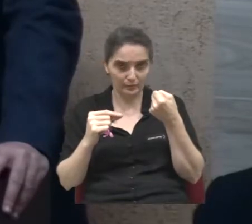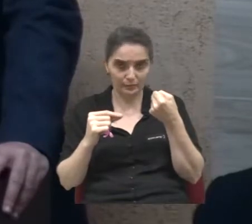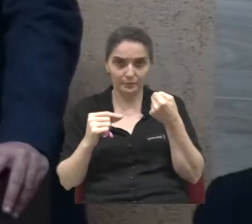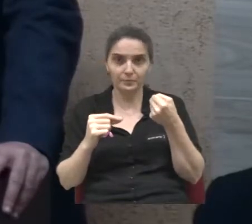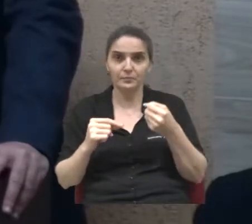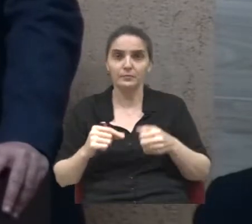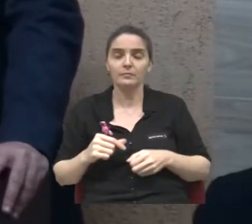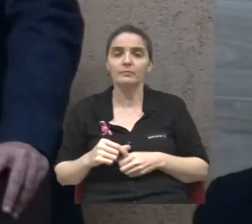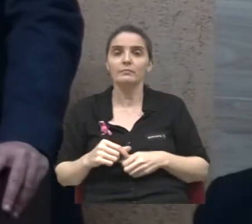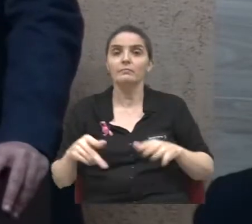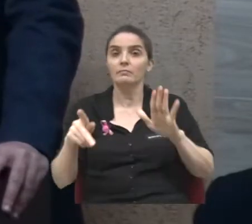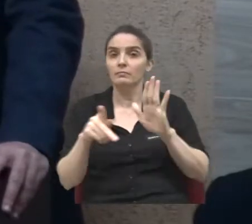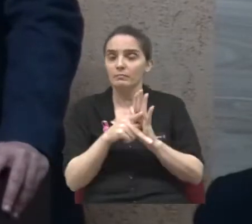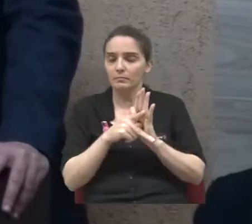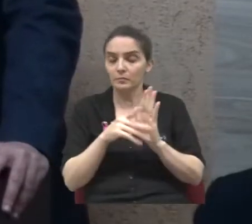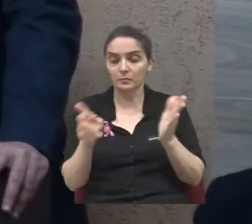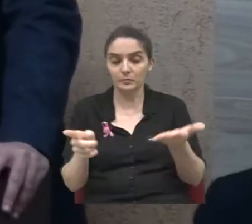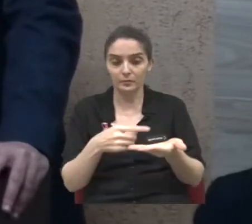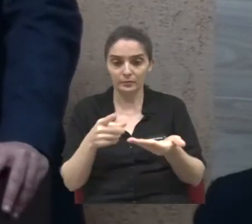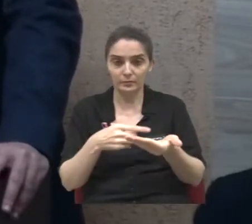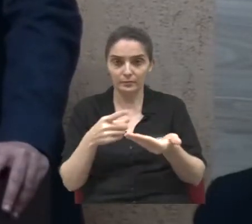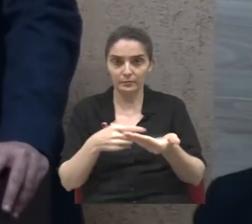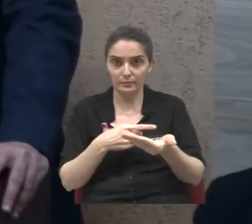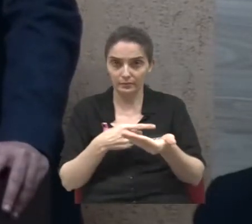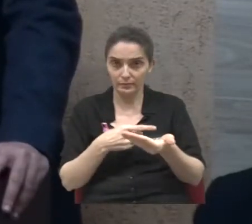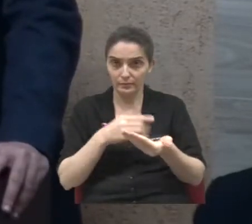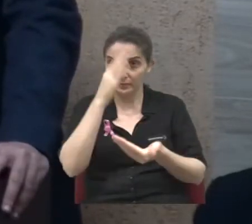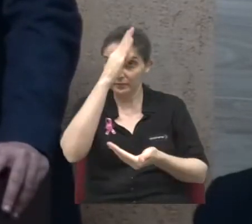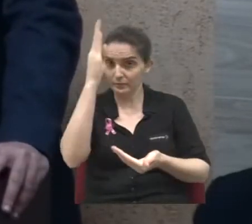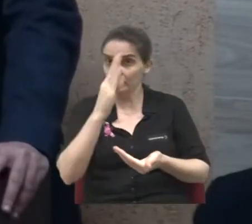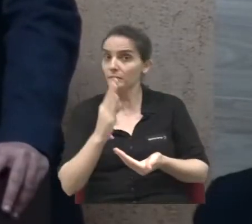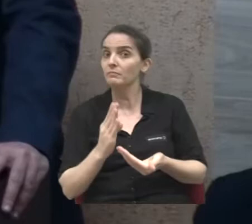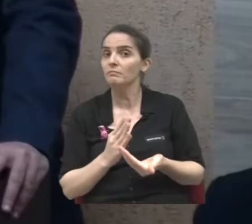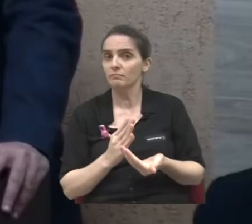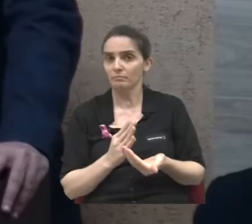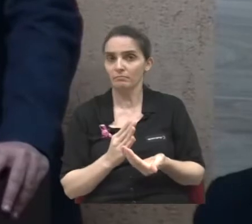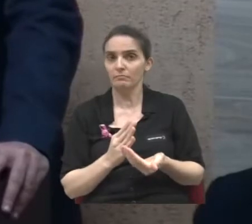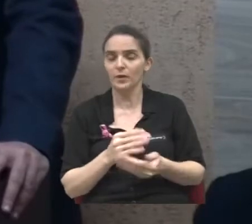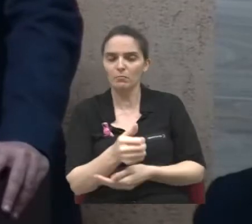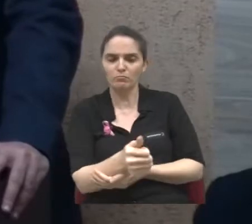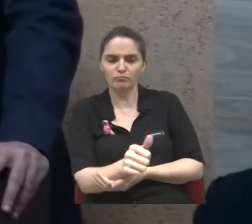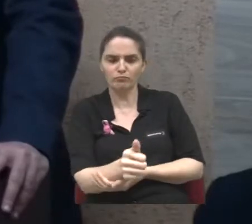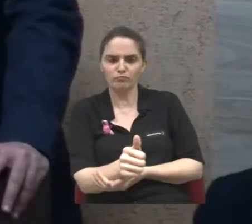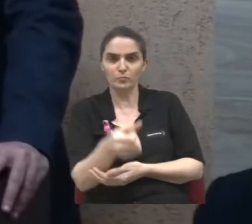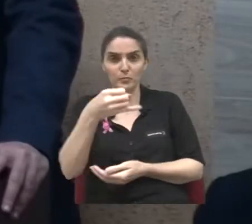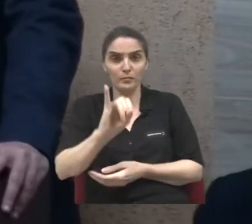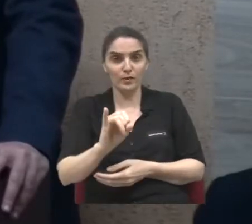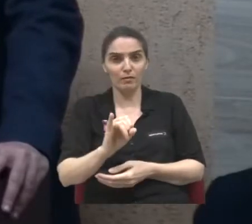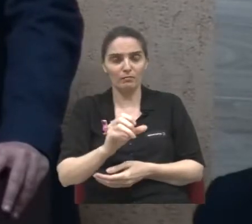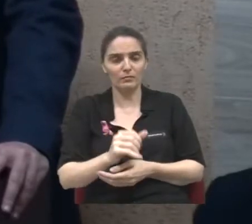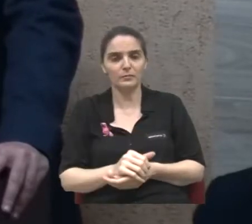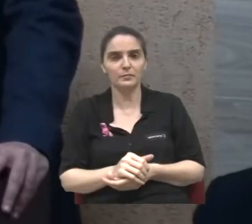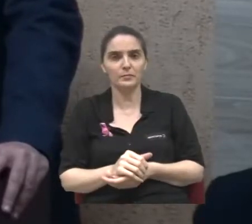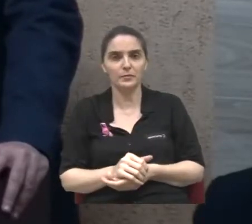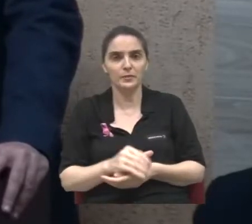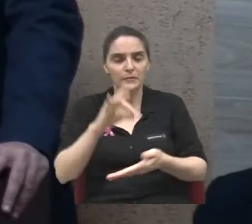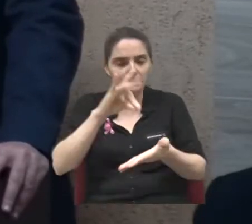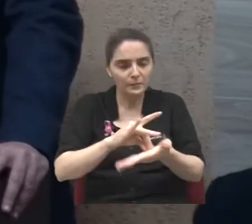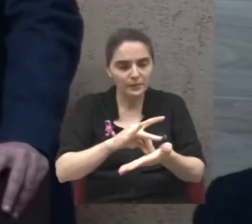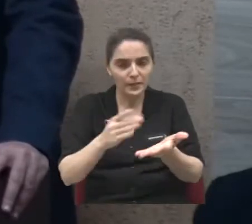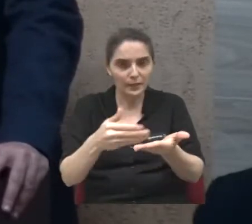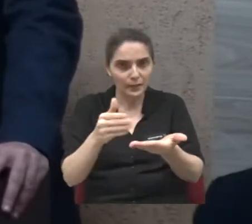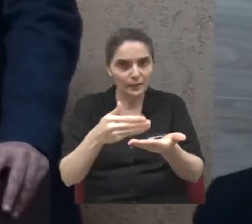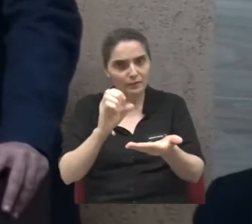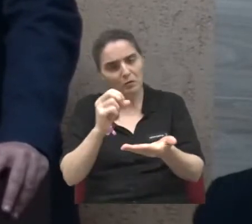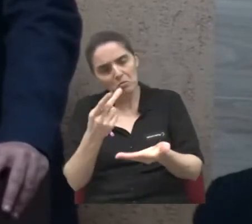de Ciências e Matemática e está em fase de avaliação para que seja publicado. Considerando que no dia